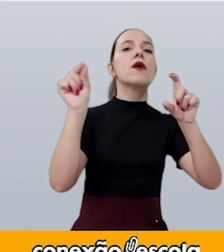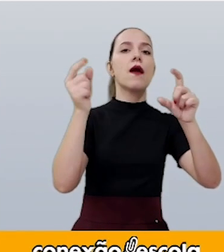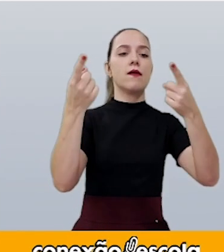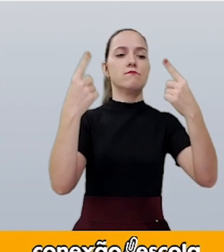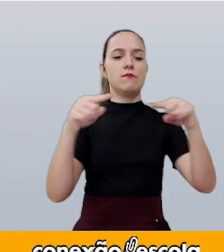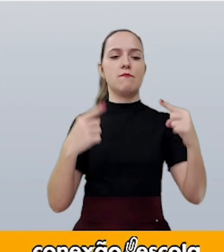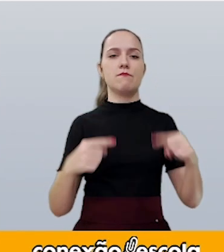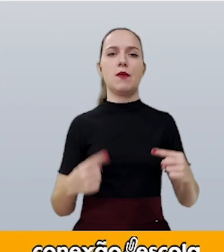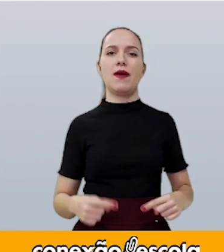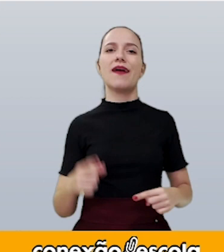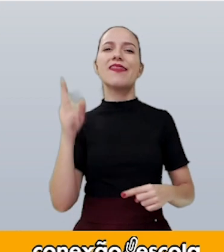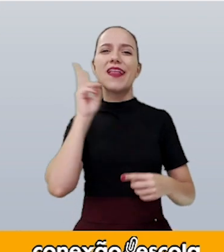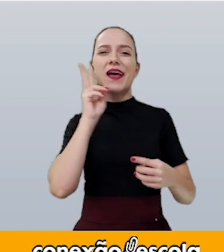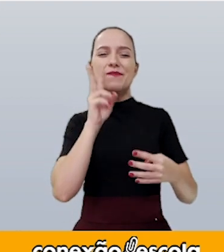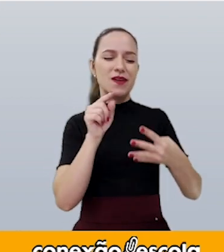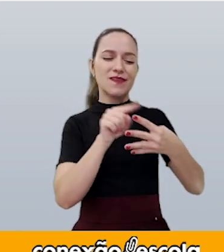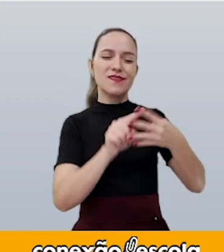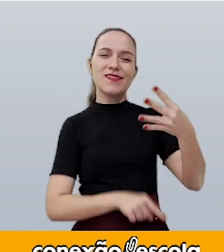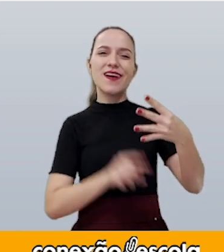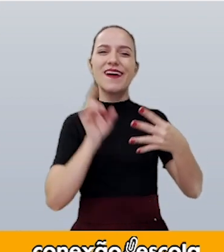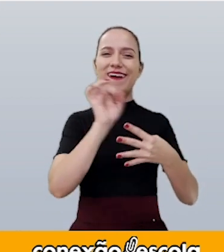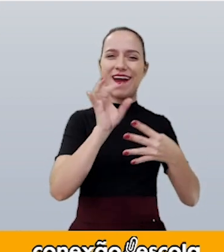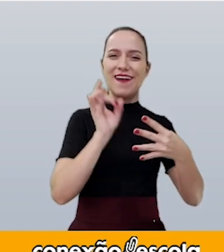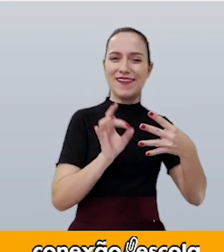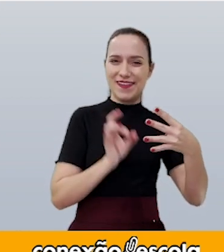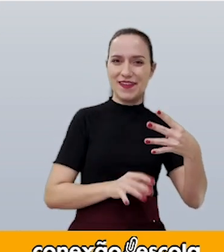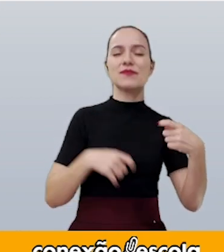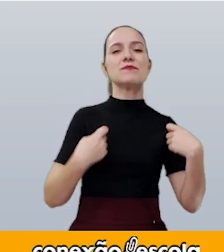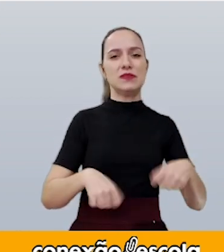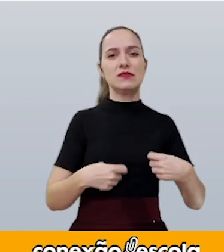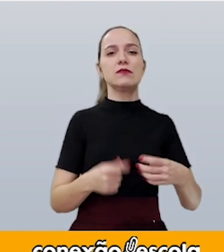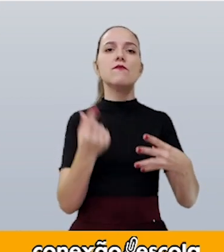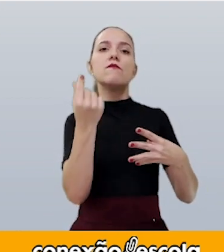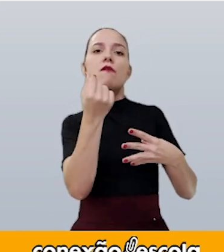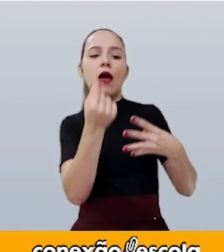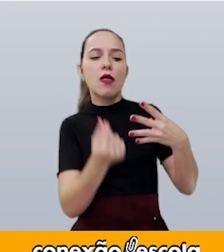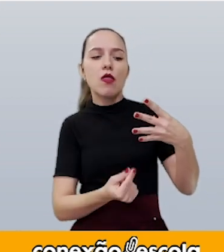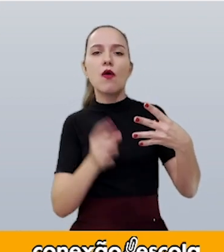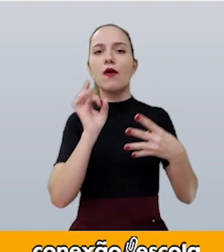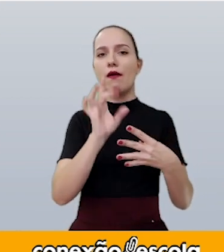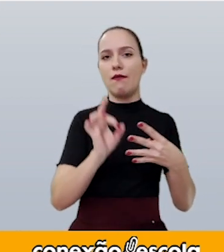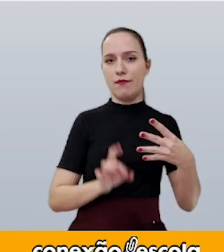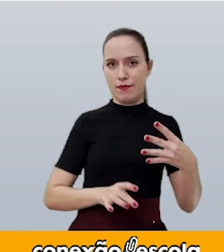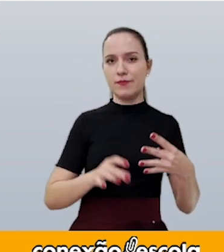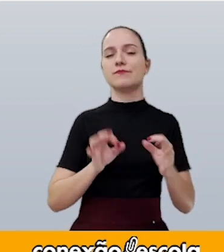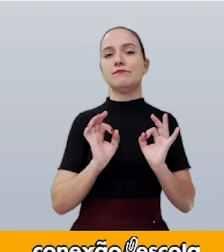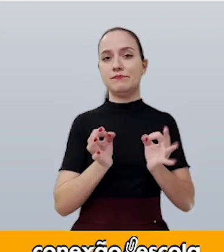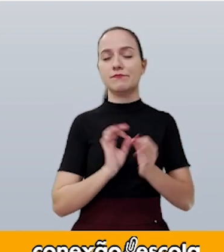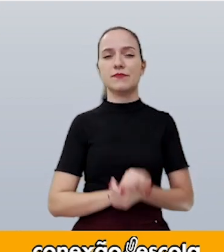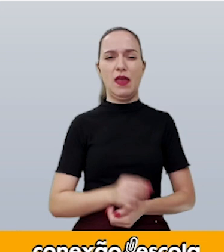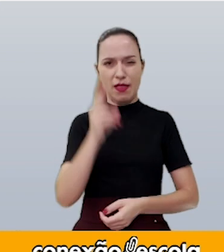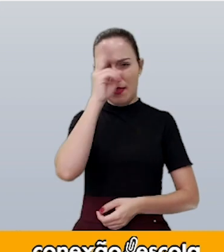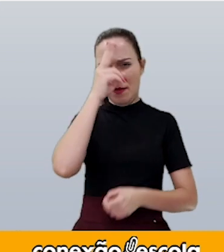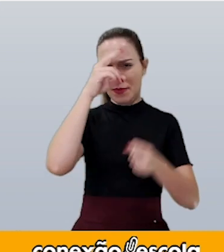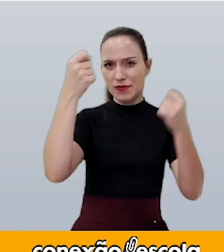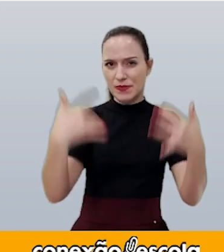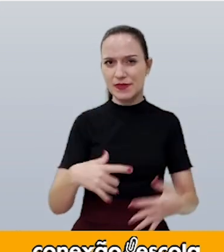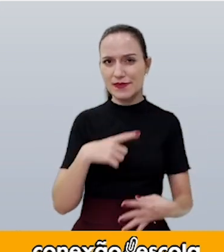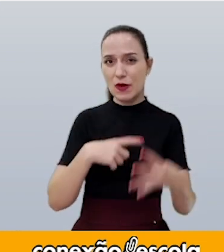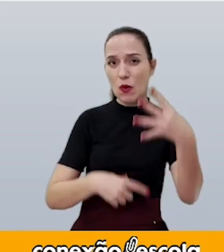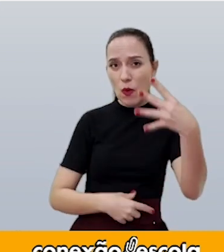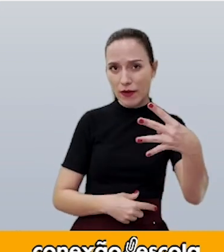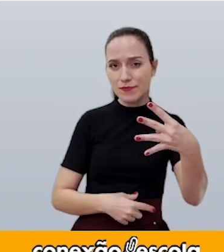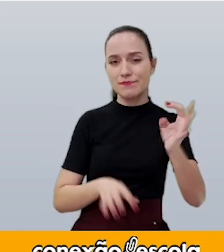e nas outras os produtos e os valores correspondentes. Lembra que eu falei para vocês que são 4